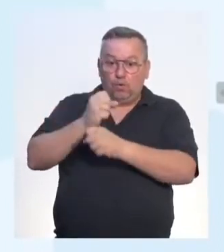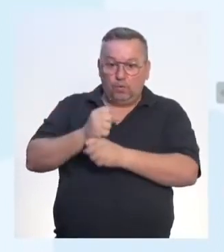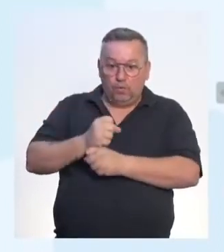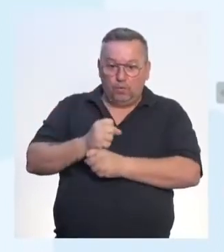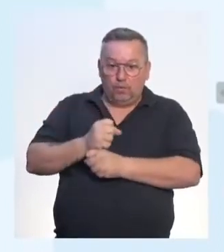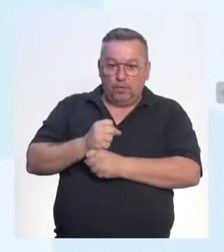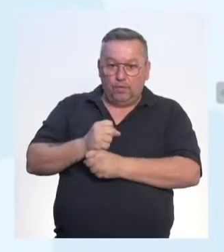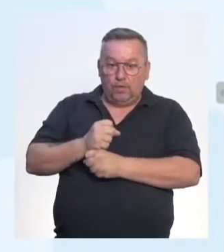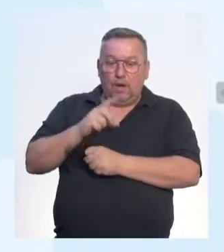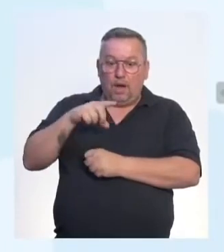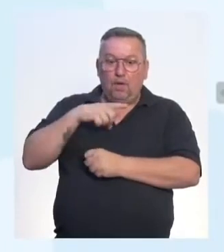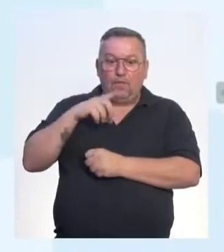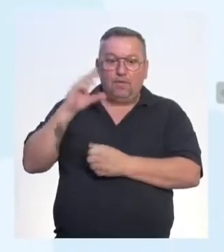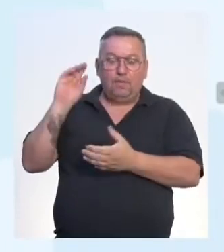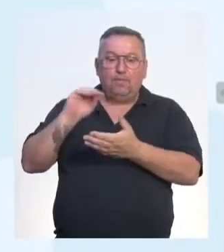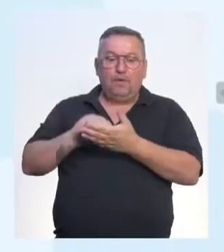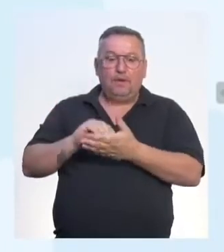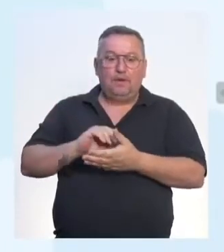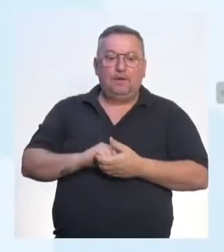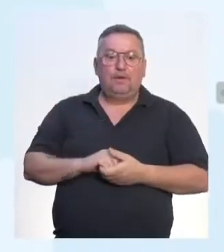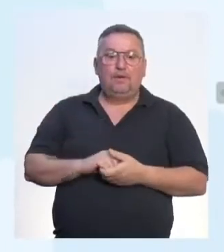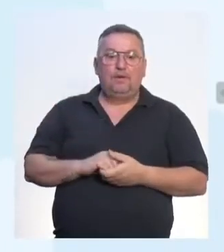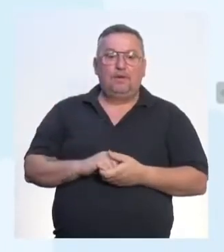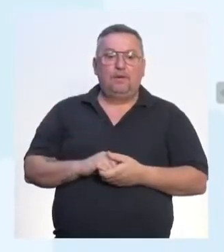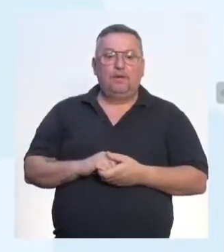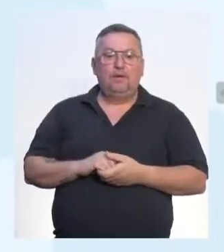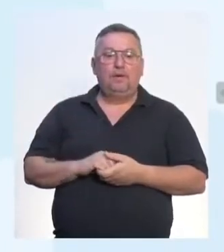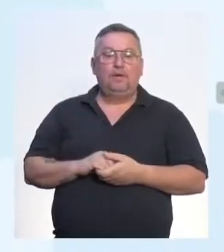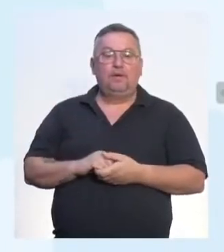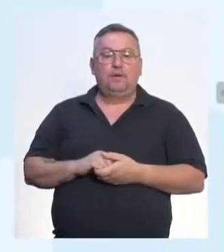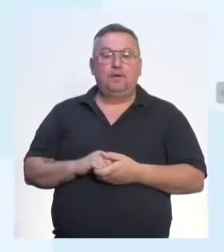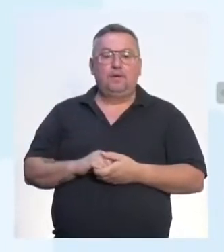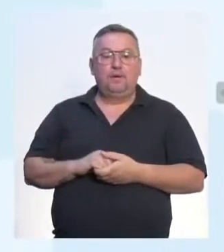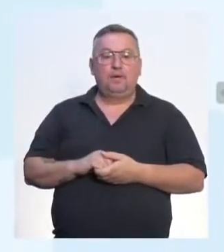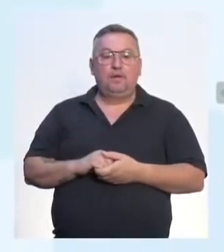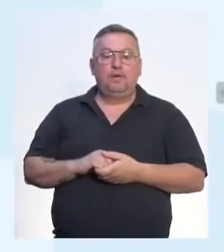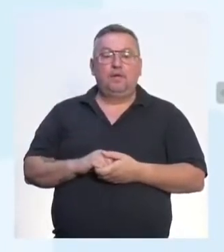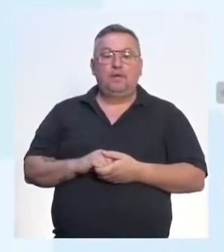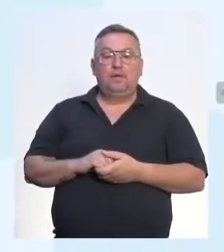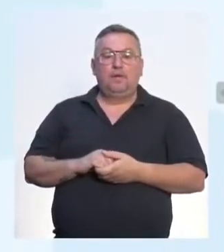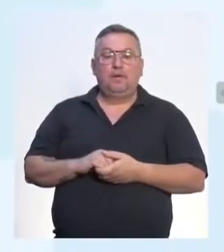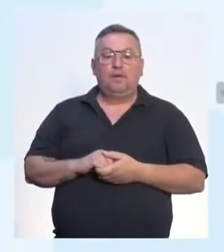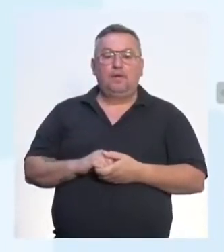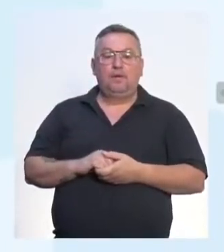Sim. É o valor que você marca. Vou apagar que a gente vai precisar utilizar. Então, Ok. 8